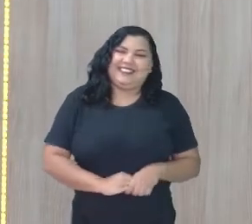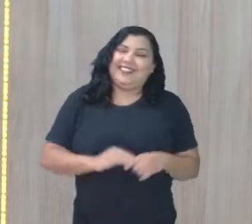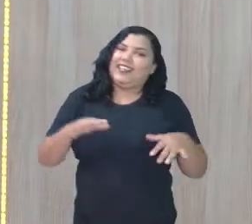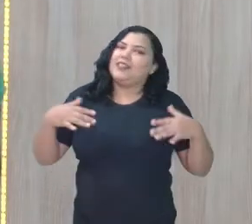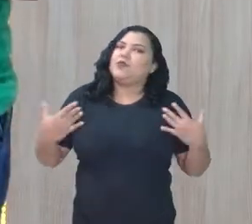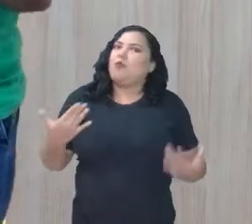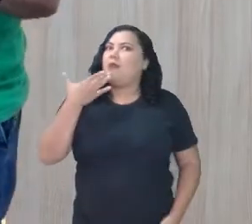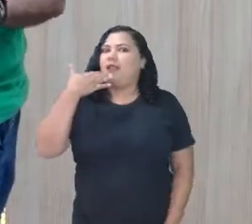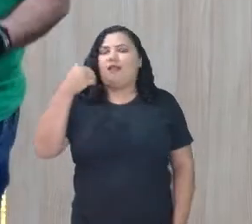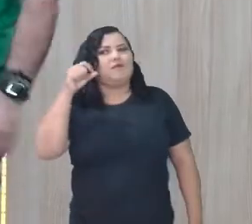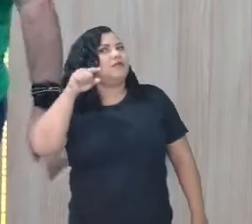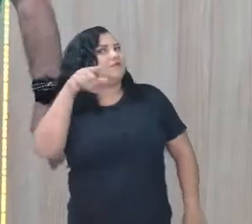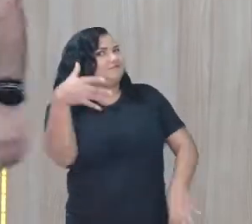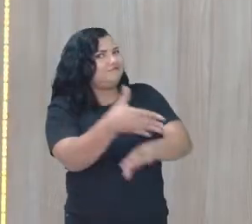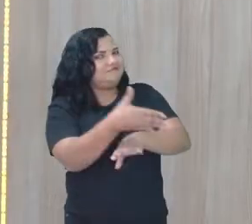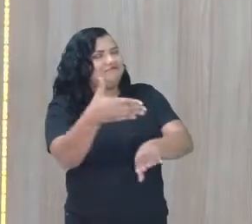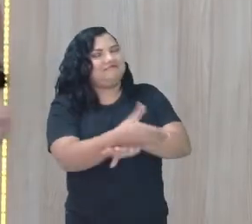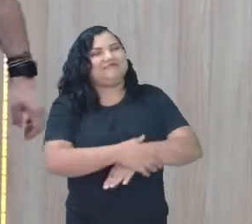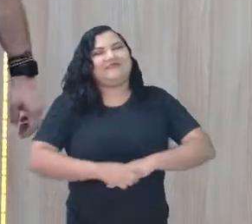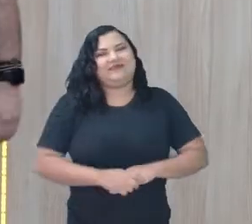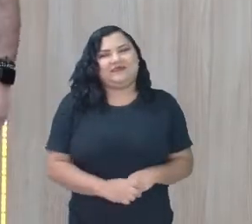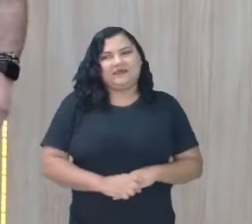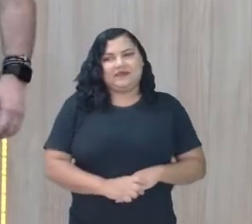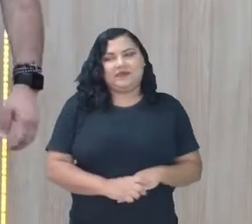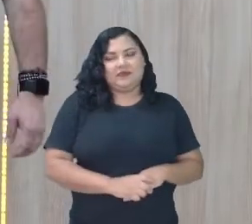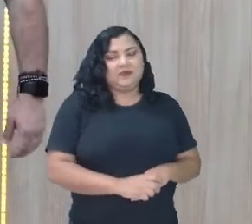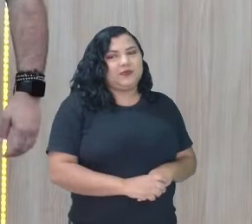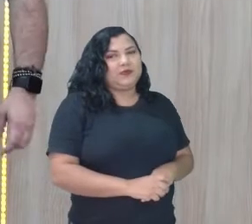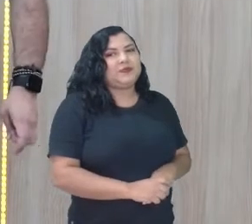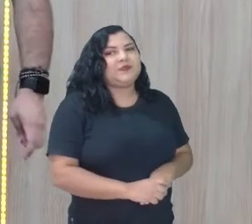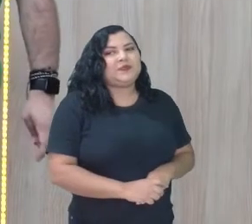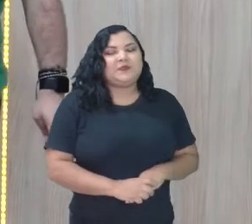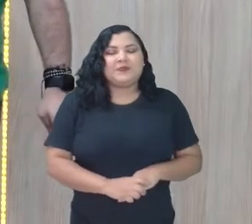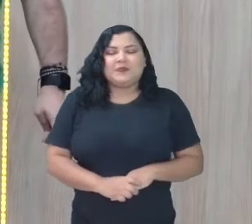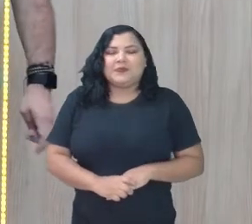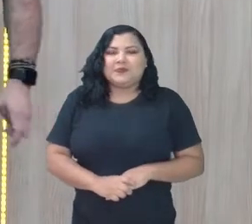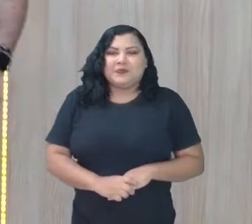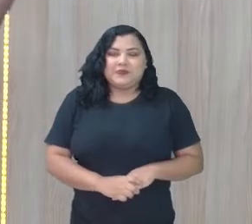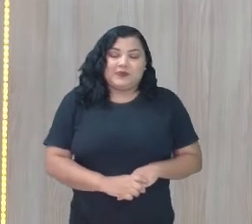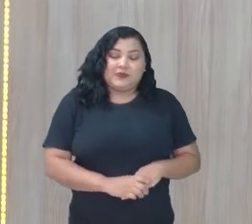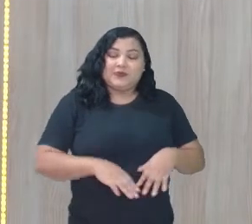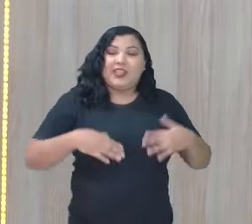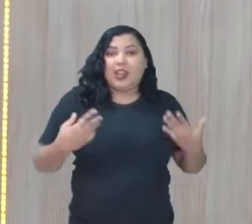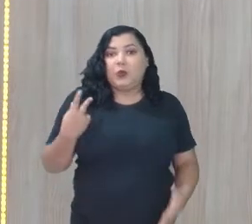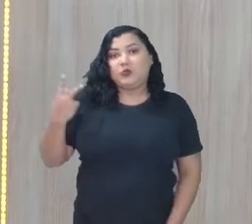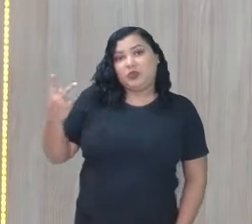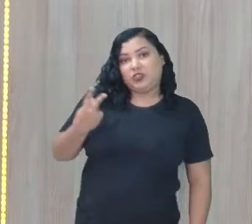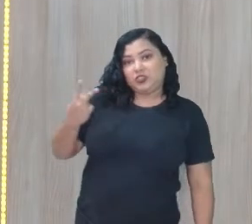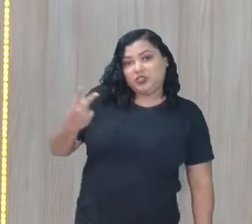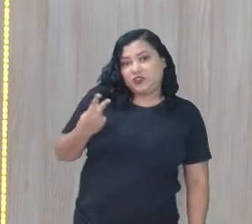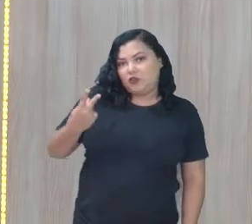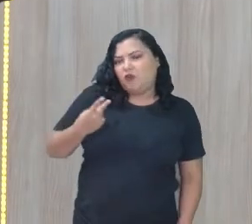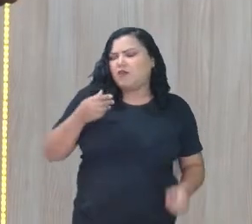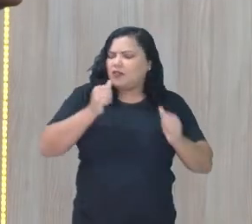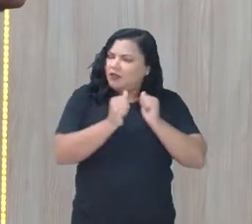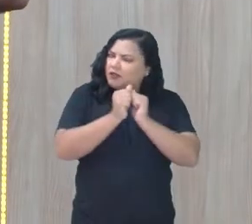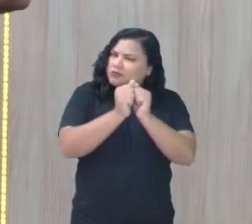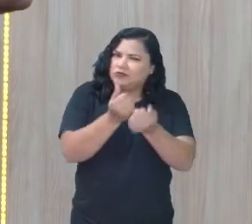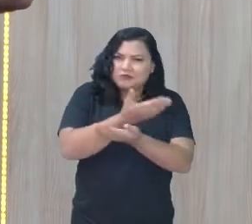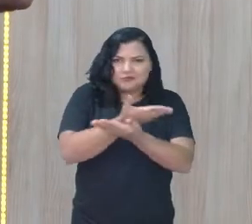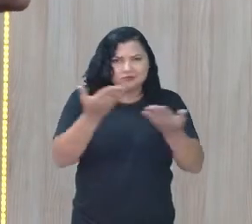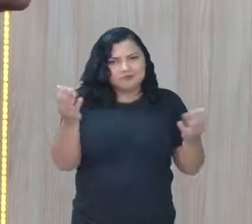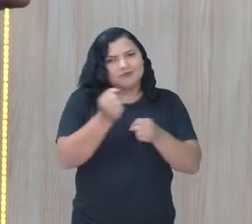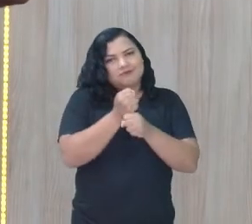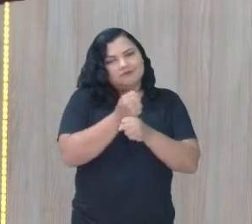Então é melhor acessar, E veja, então a gente vai acompanhar vocês ao longo do ano letivo aí,